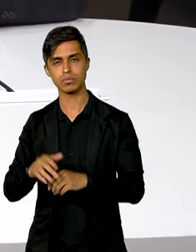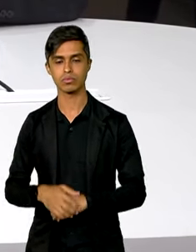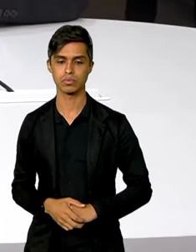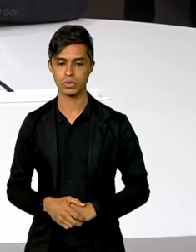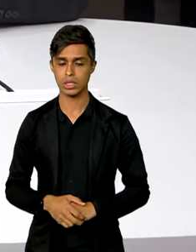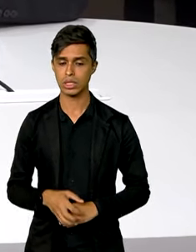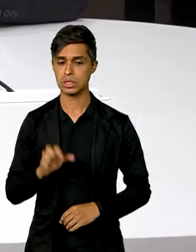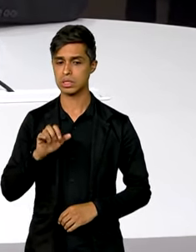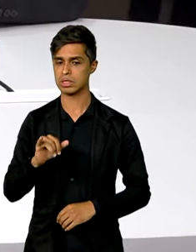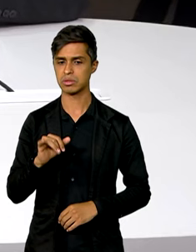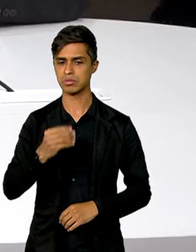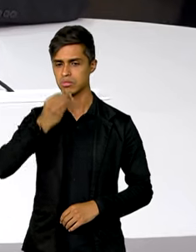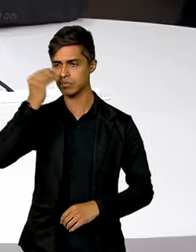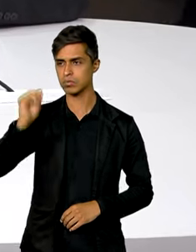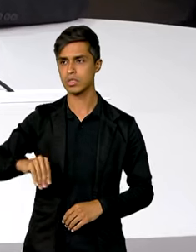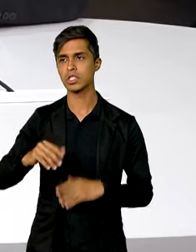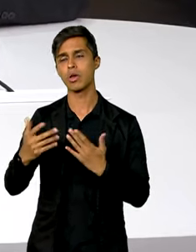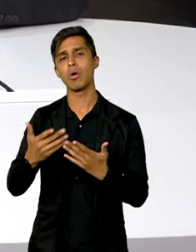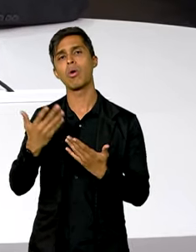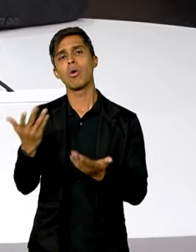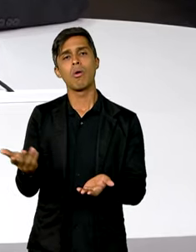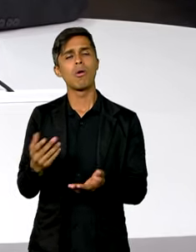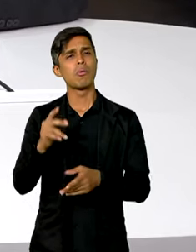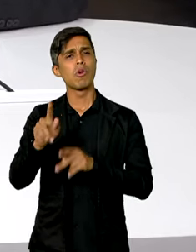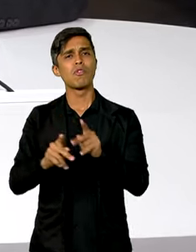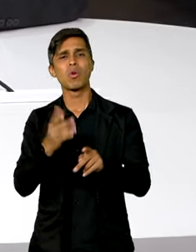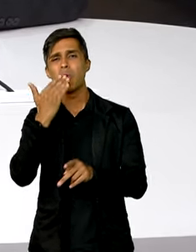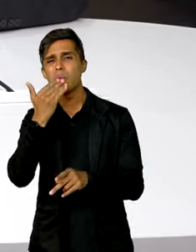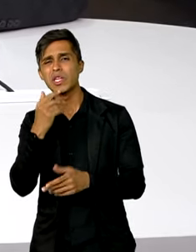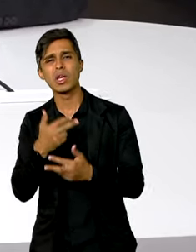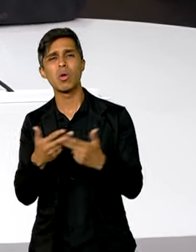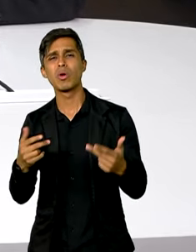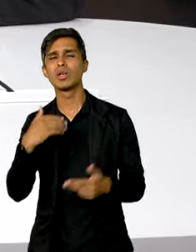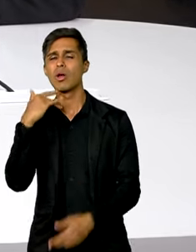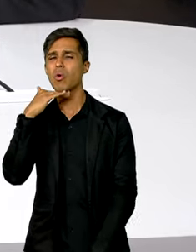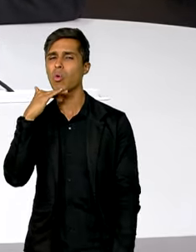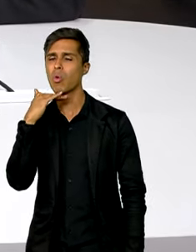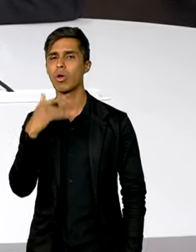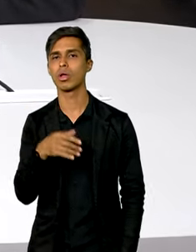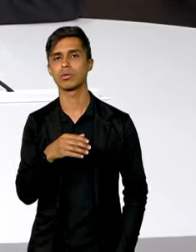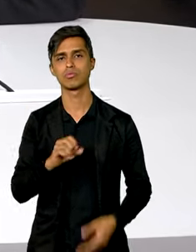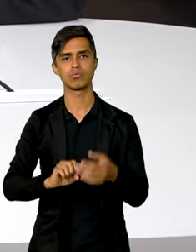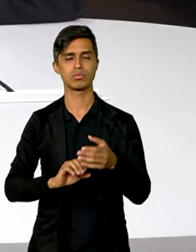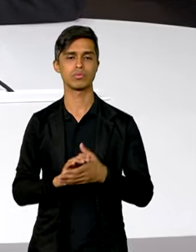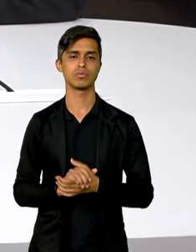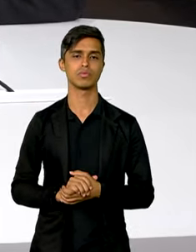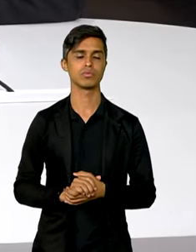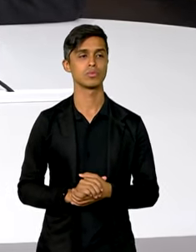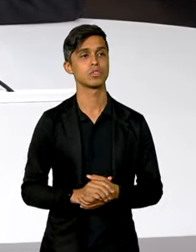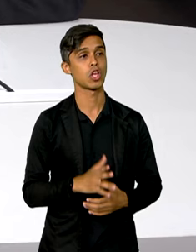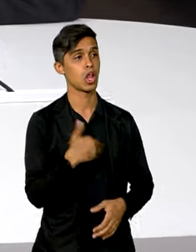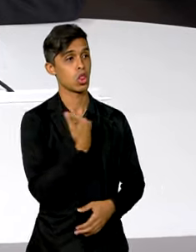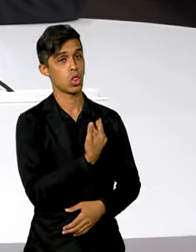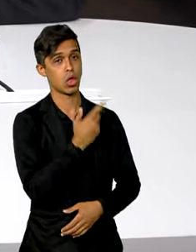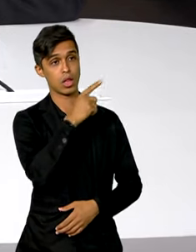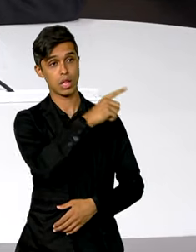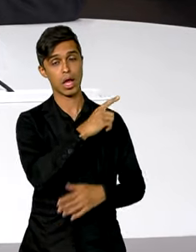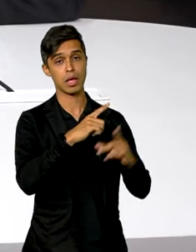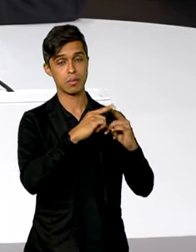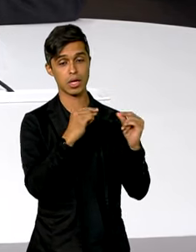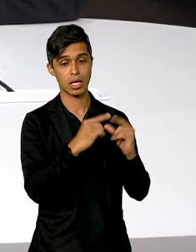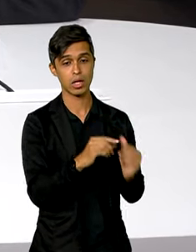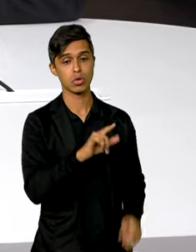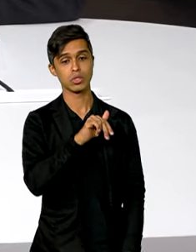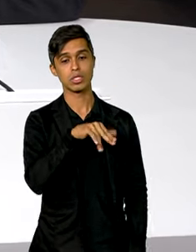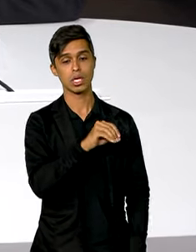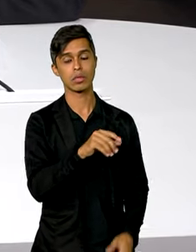as pessoas passam a comer produtos que não alimentam, os ultraprocessados. Lá no nosso estúdio em Brasília, o Luciano e a Luciana